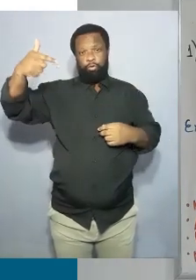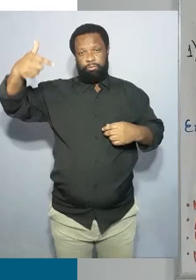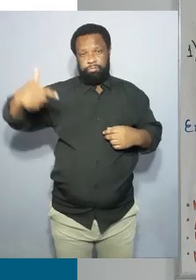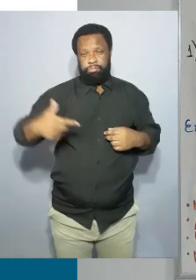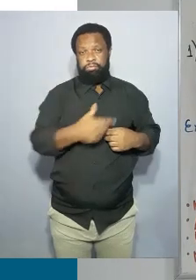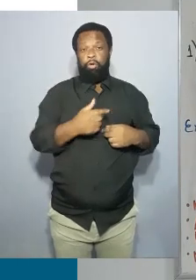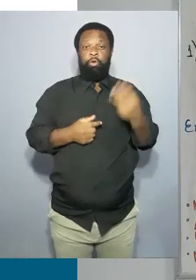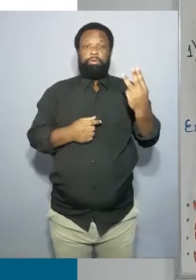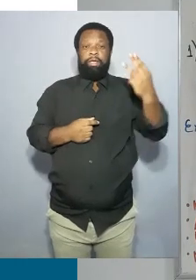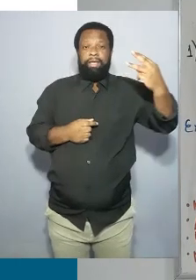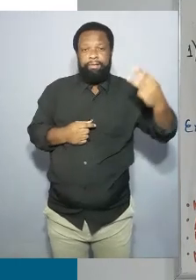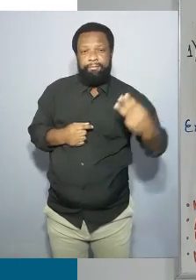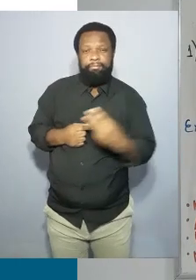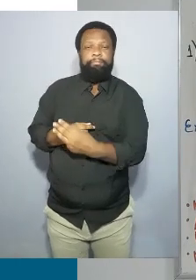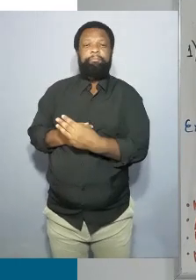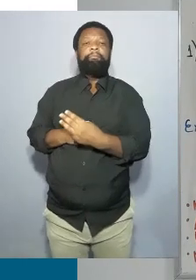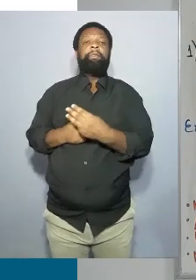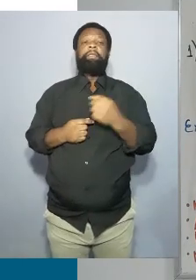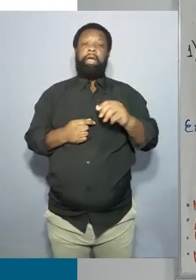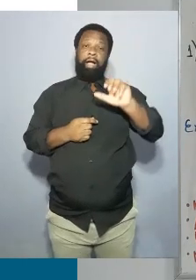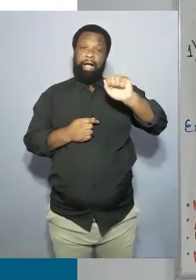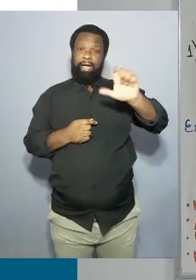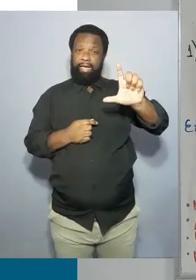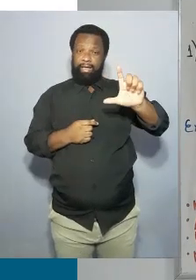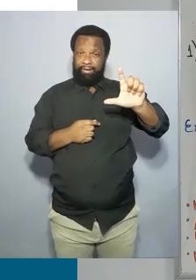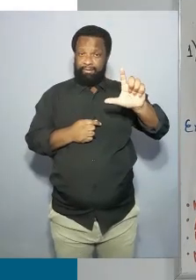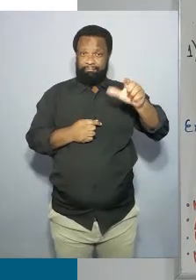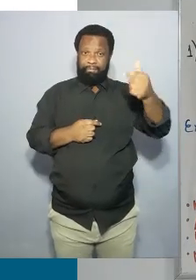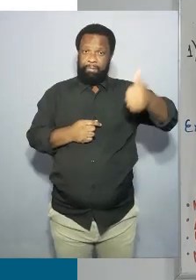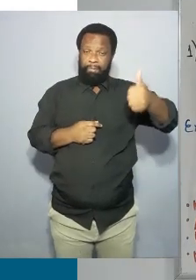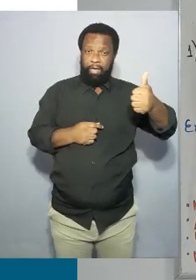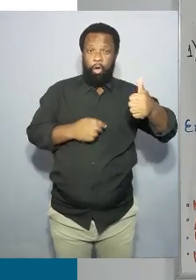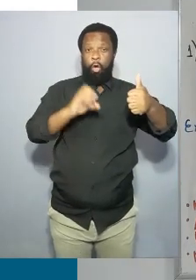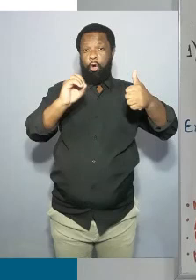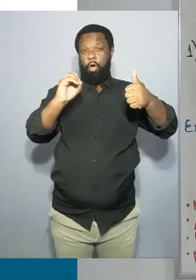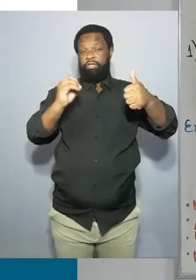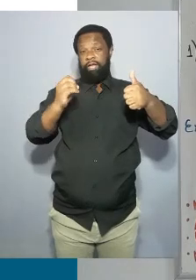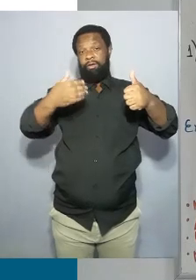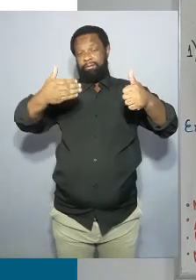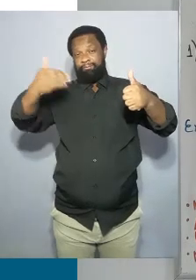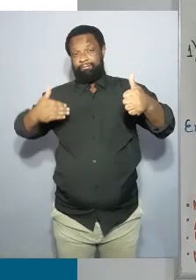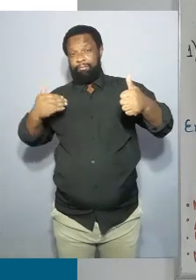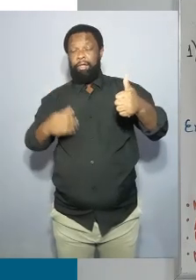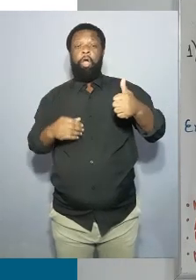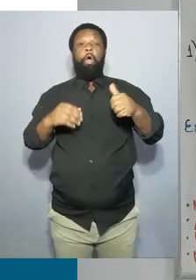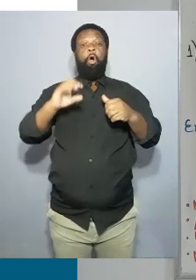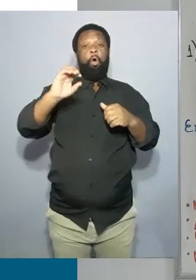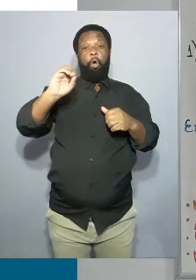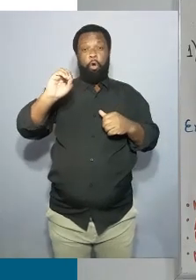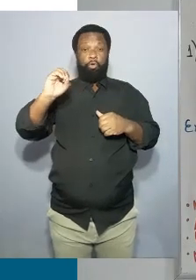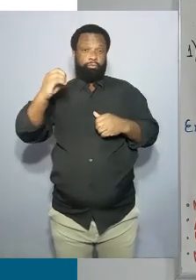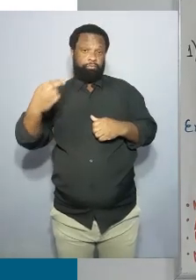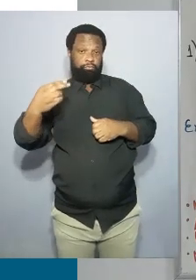para cá. Então, a gente repete o alumínio na frente, o oxigênio atrás, só que esse 2 do oxigênio vem aqui para